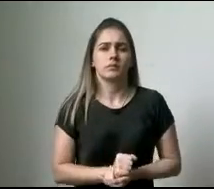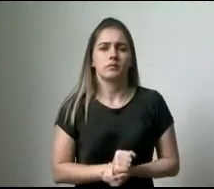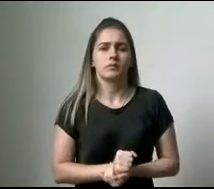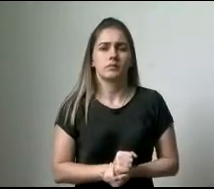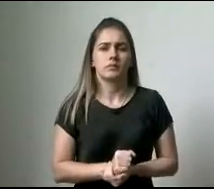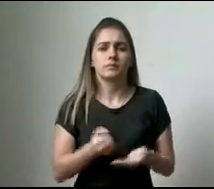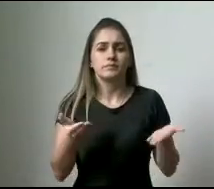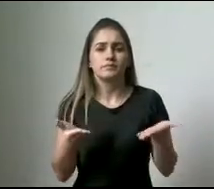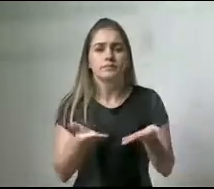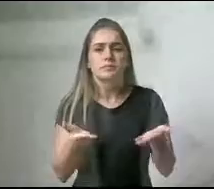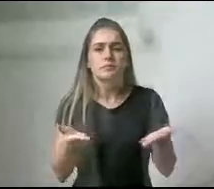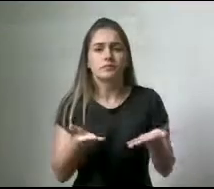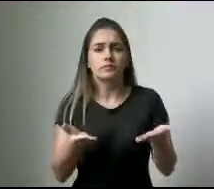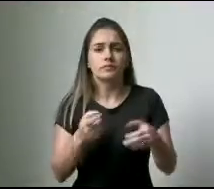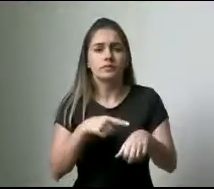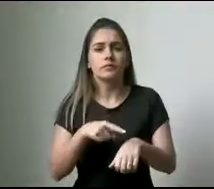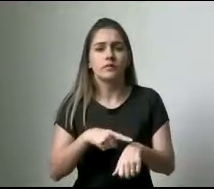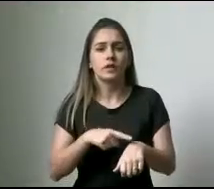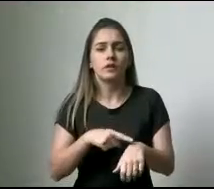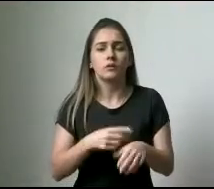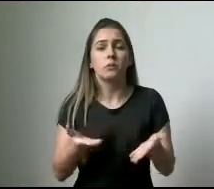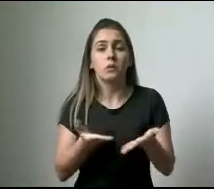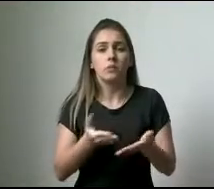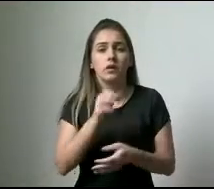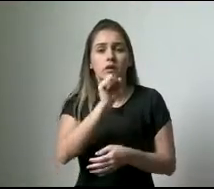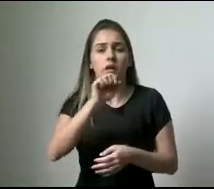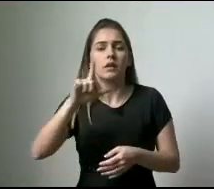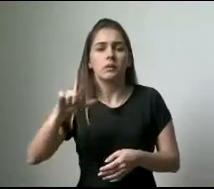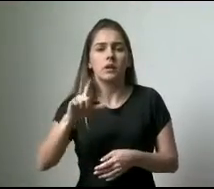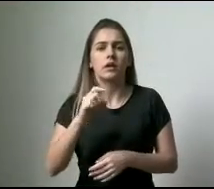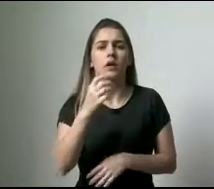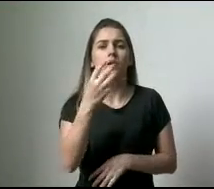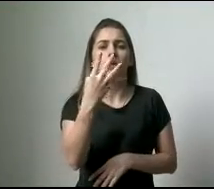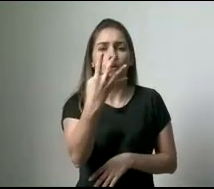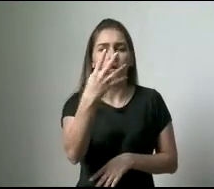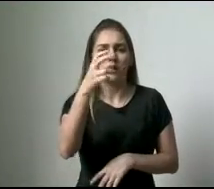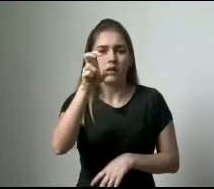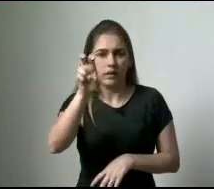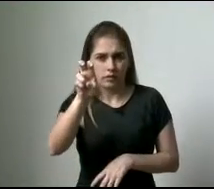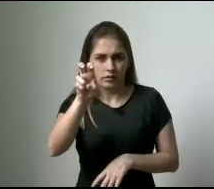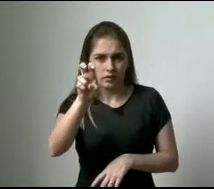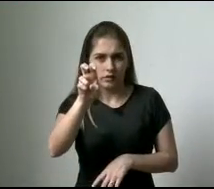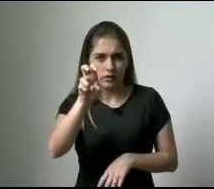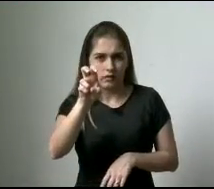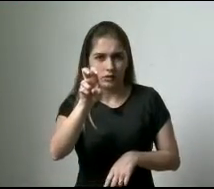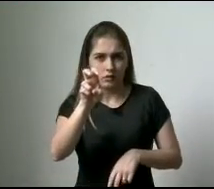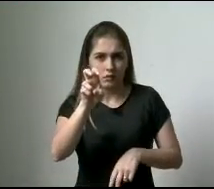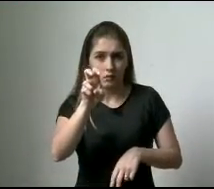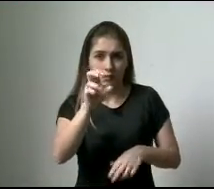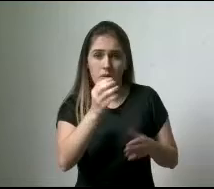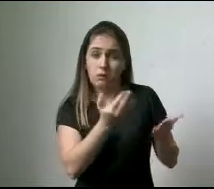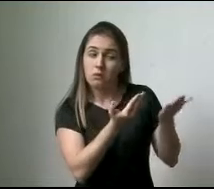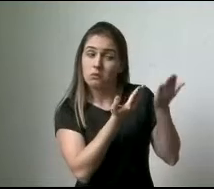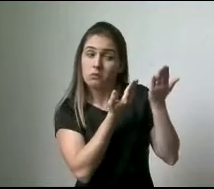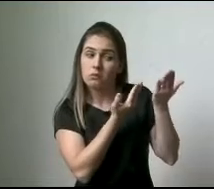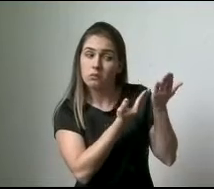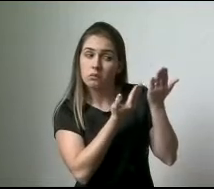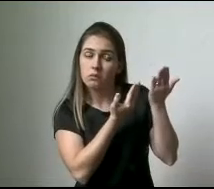Então, nós temos agora, em Limeira, 45 notificações de